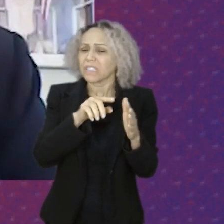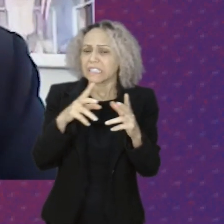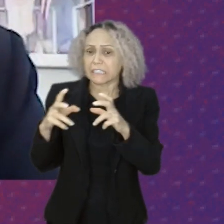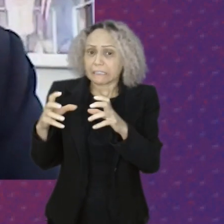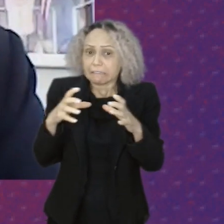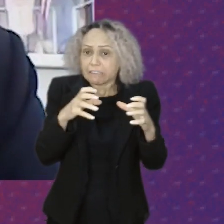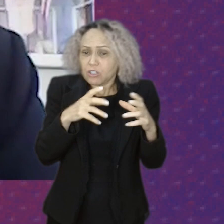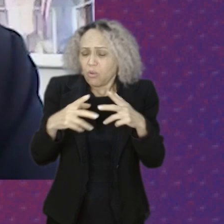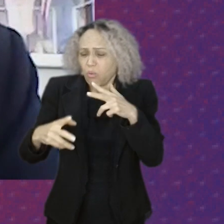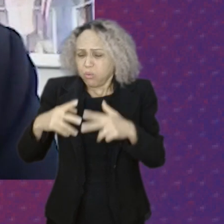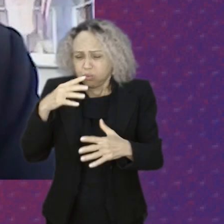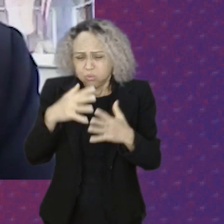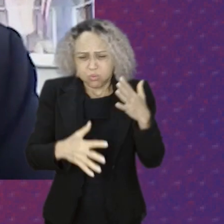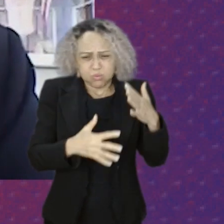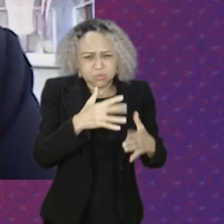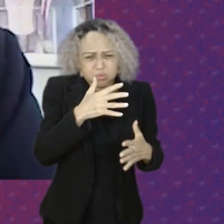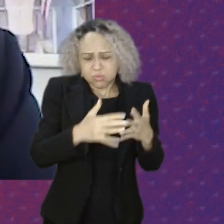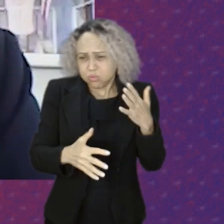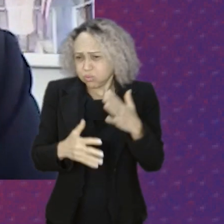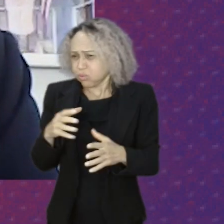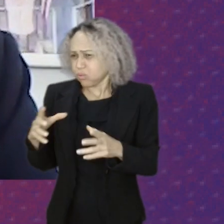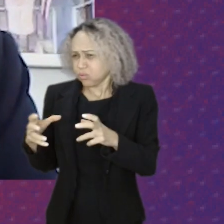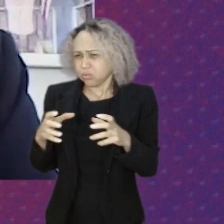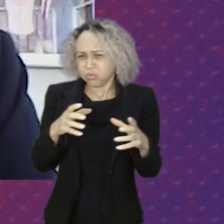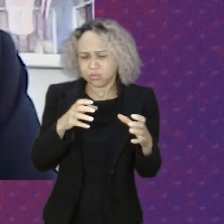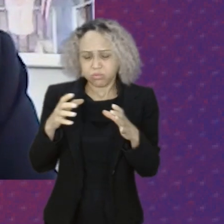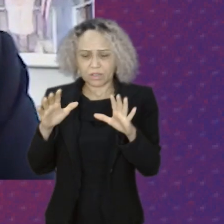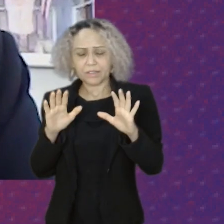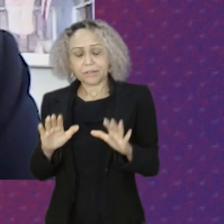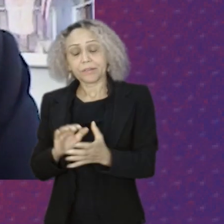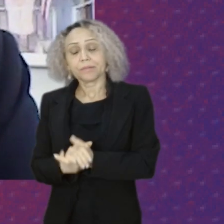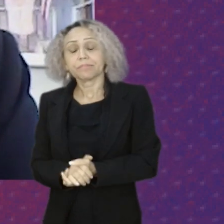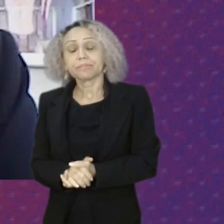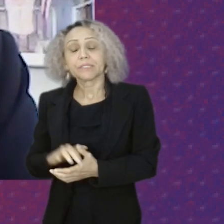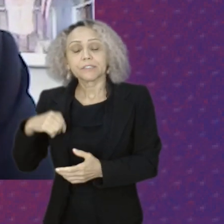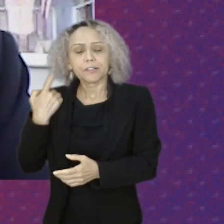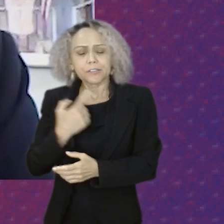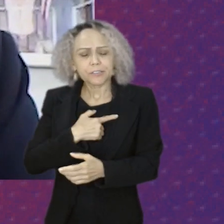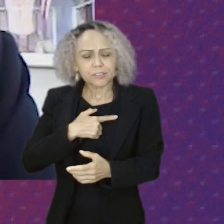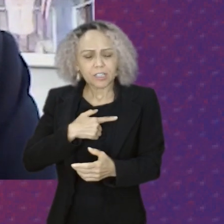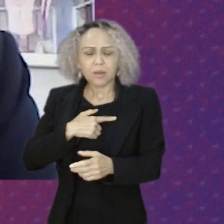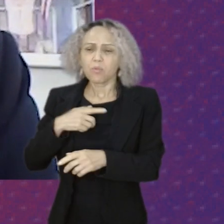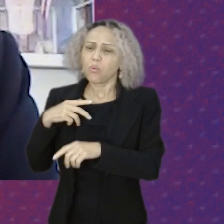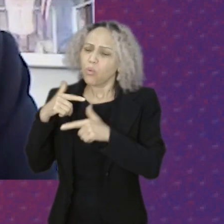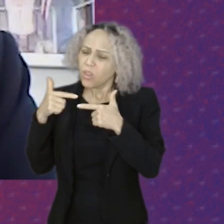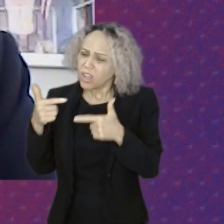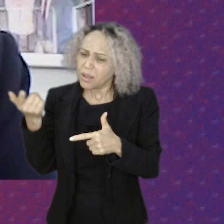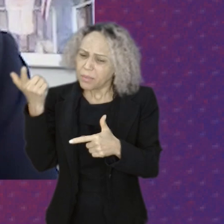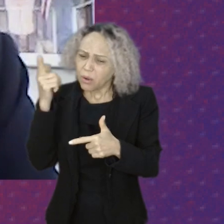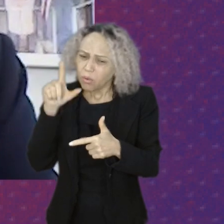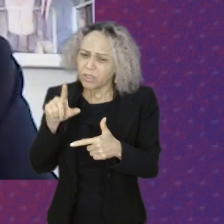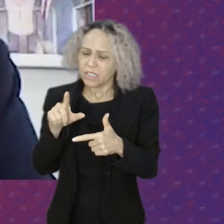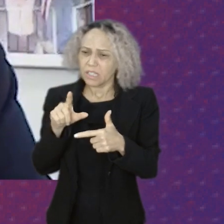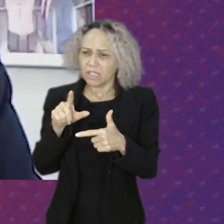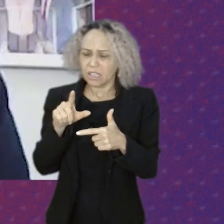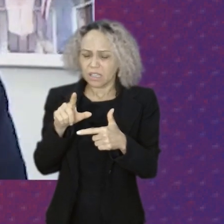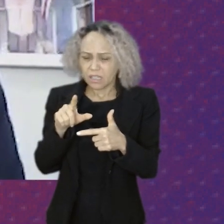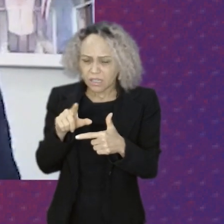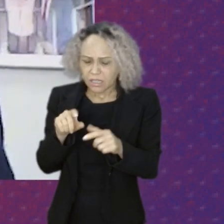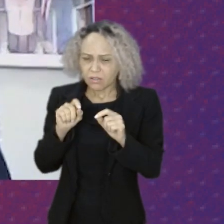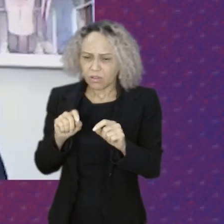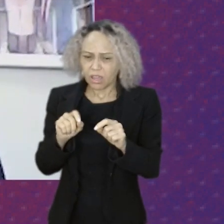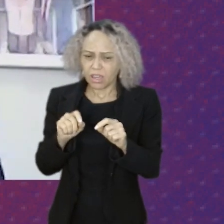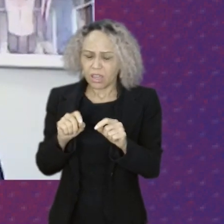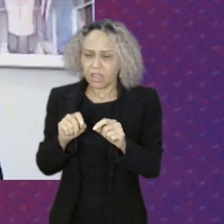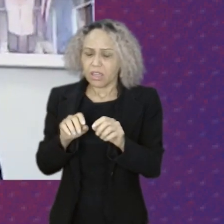e a gente ficou à frente disso, né, na busca de legalização e de desapropriação desse engenho, né, de acordo